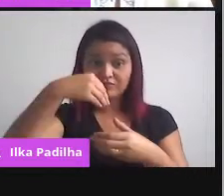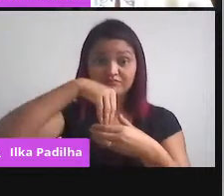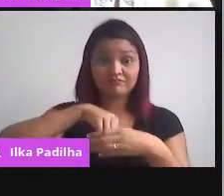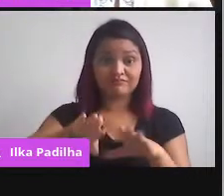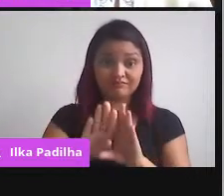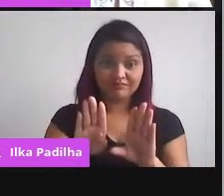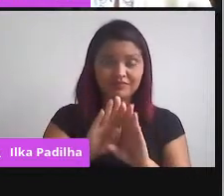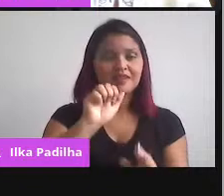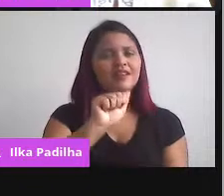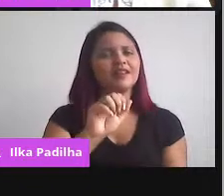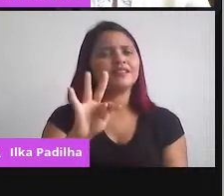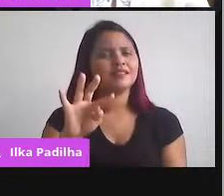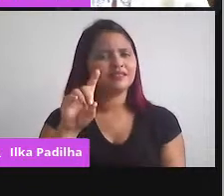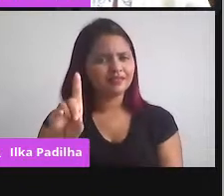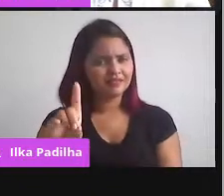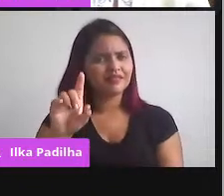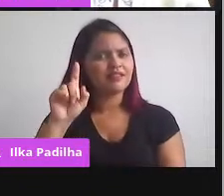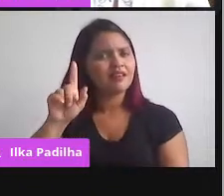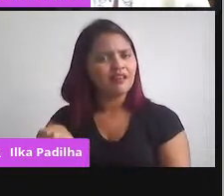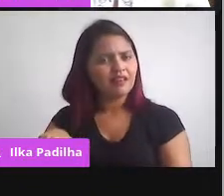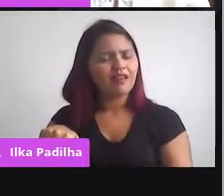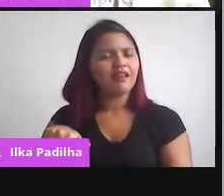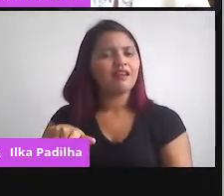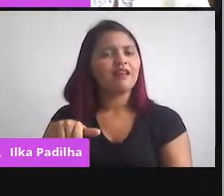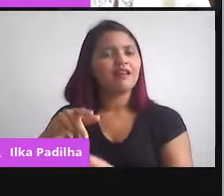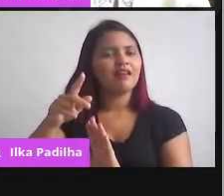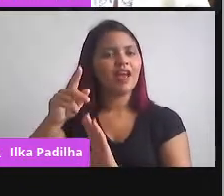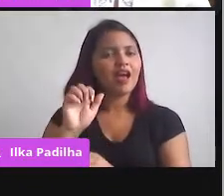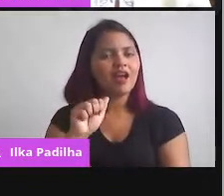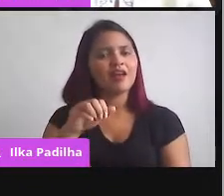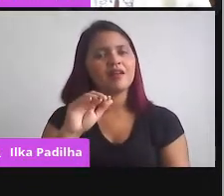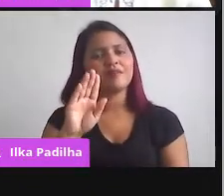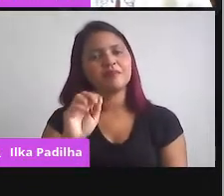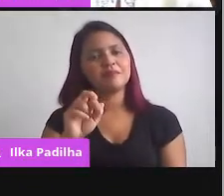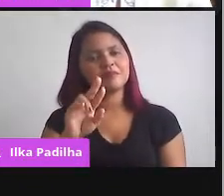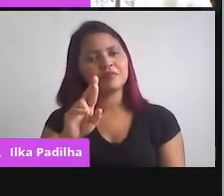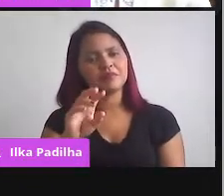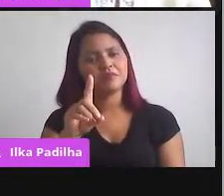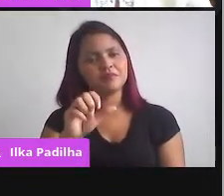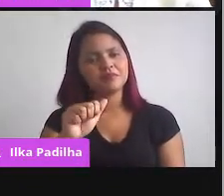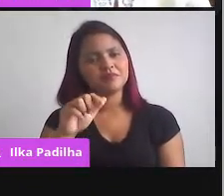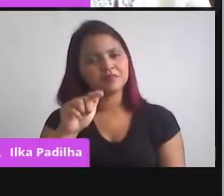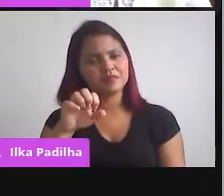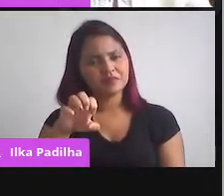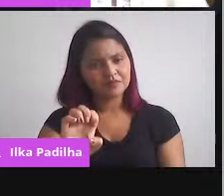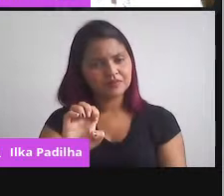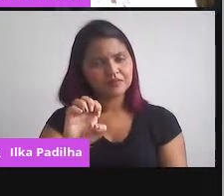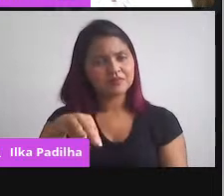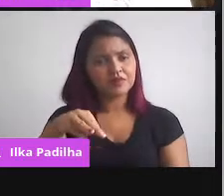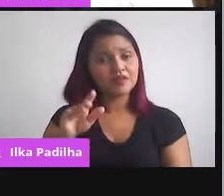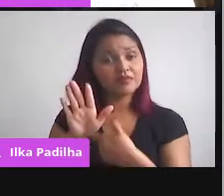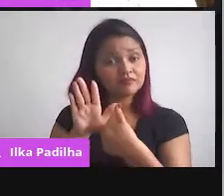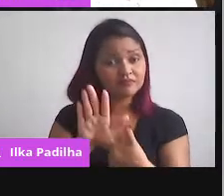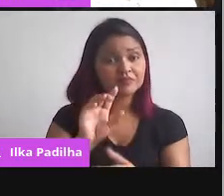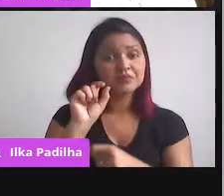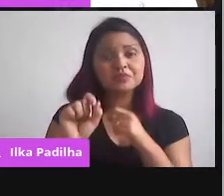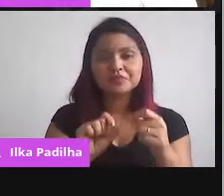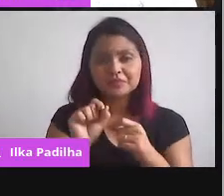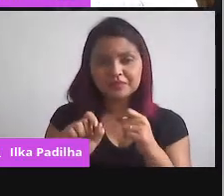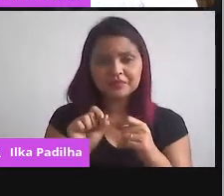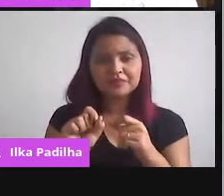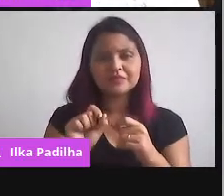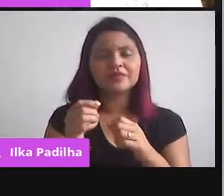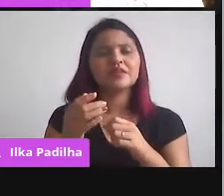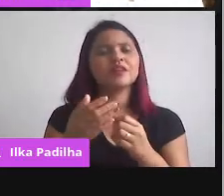ela é uma abordagem que pressupõe, além dos princípios mais clássicos da linguística textual, a abordagem dos